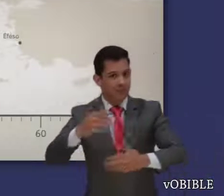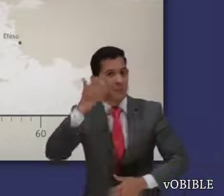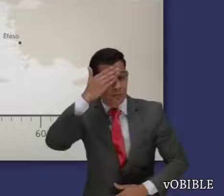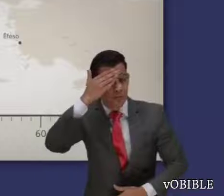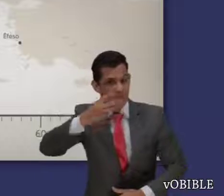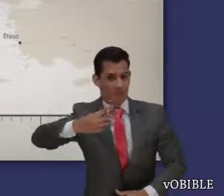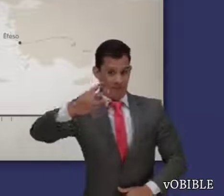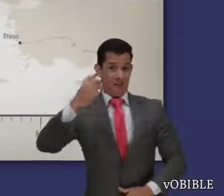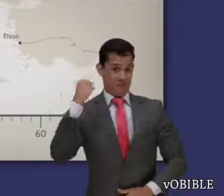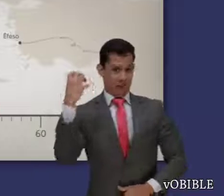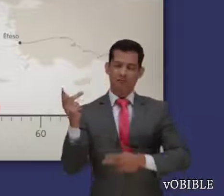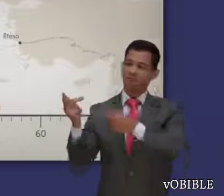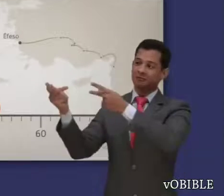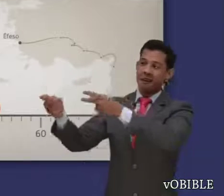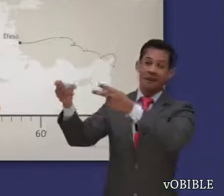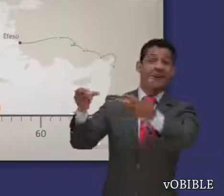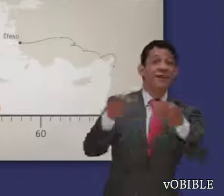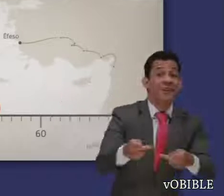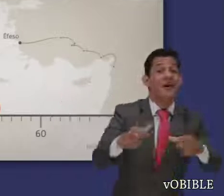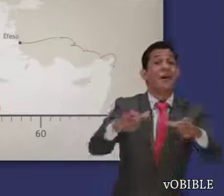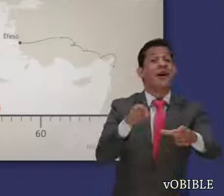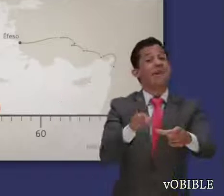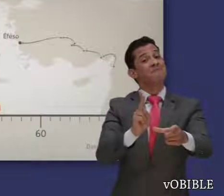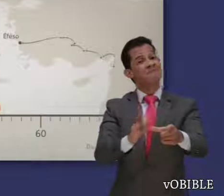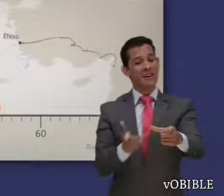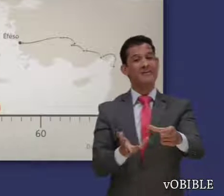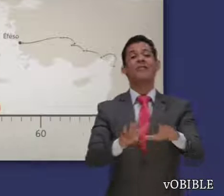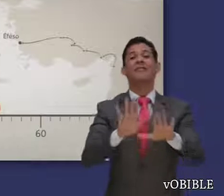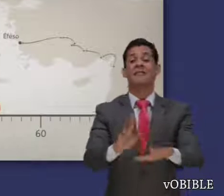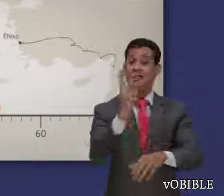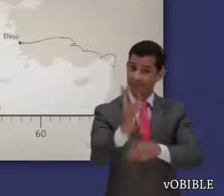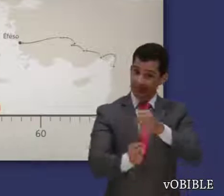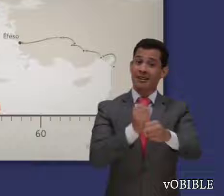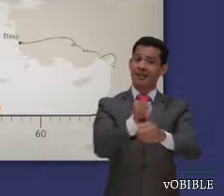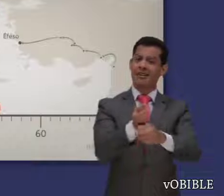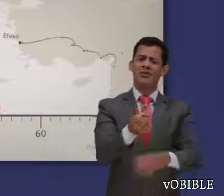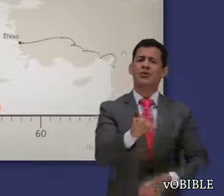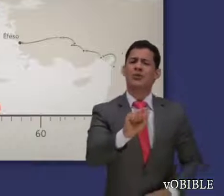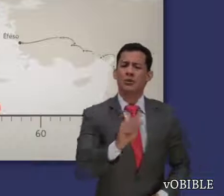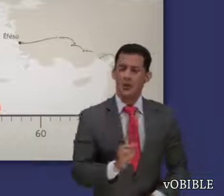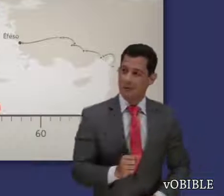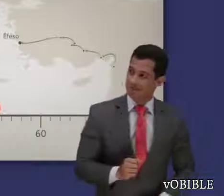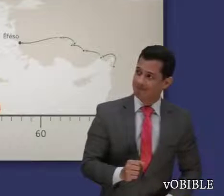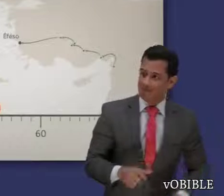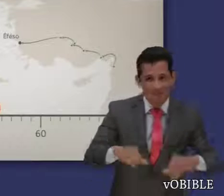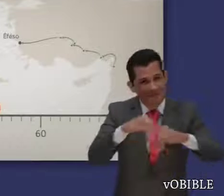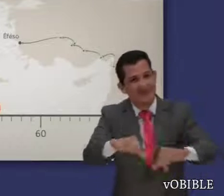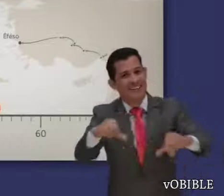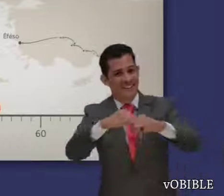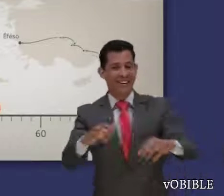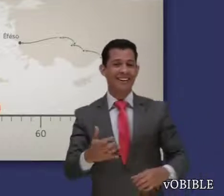Na sua terceira viagem missionária, Paulo voltou para Éfeso e ficou ali por 3 anos pregando e ensinando